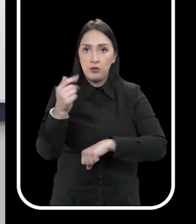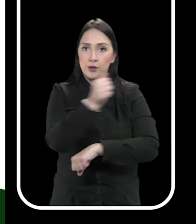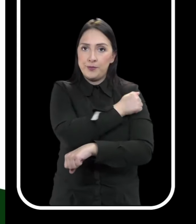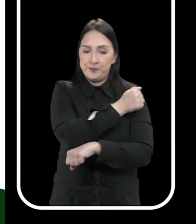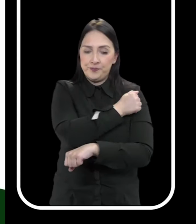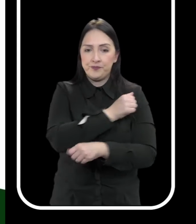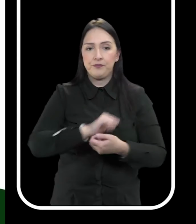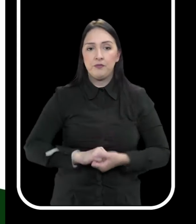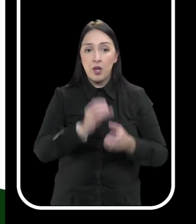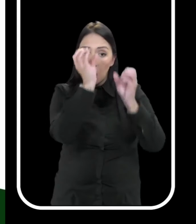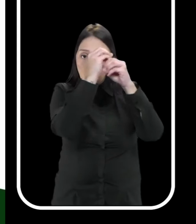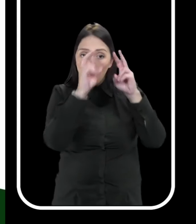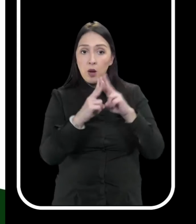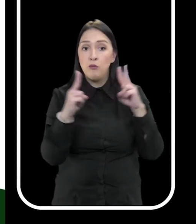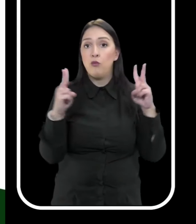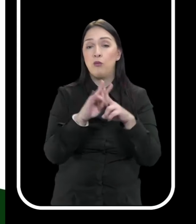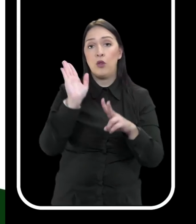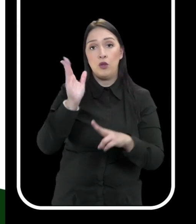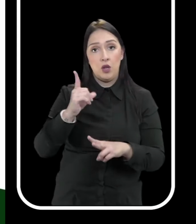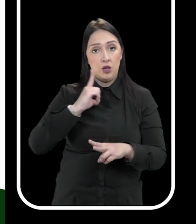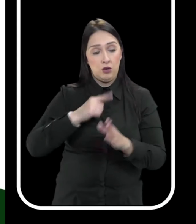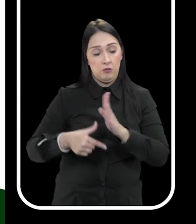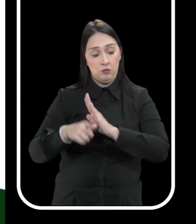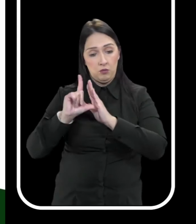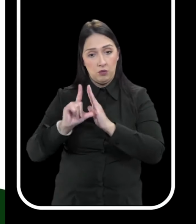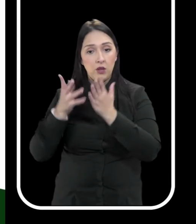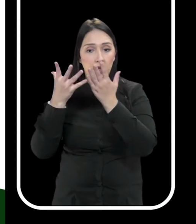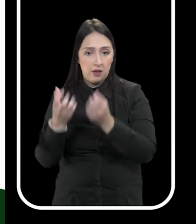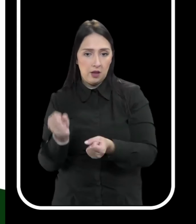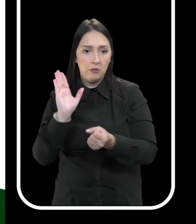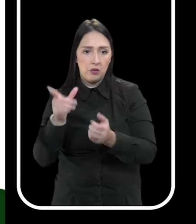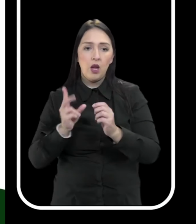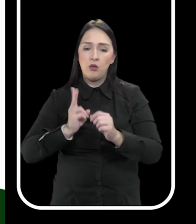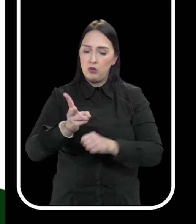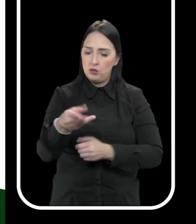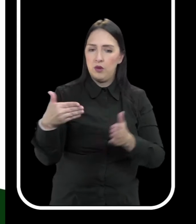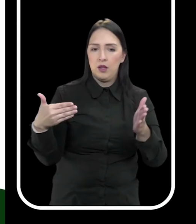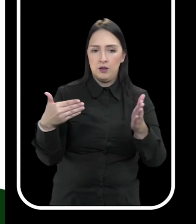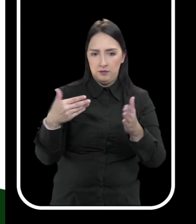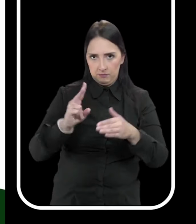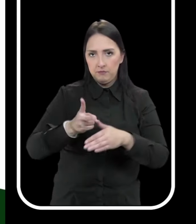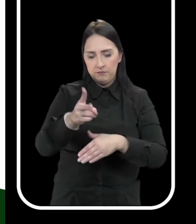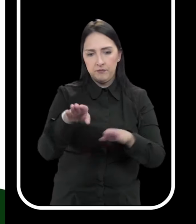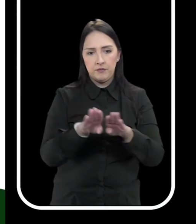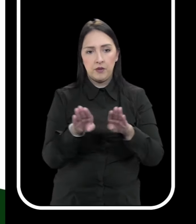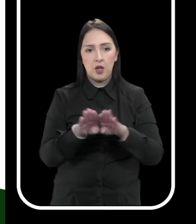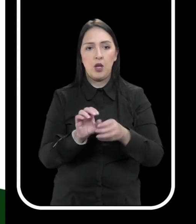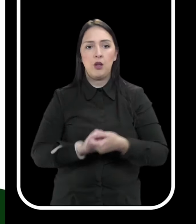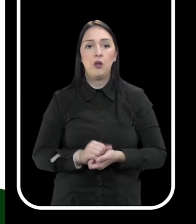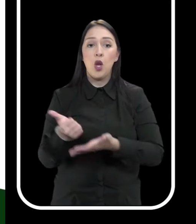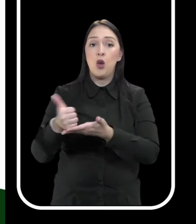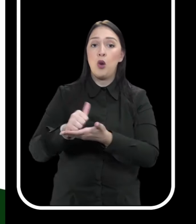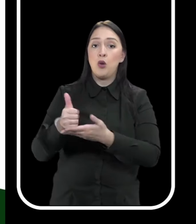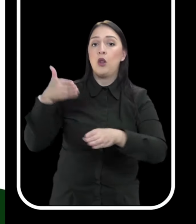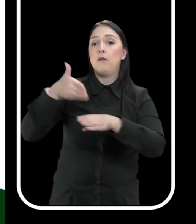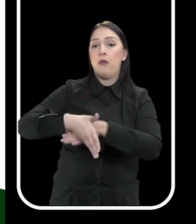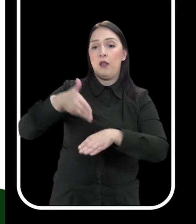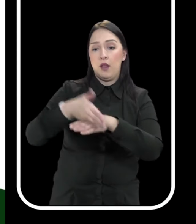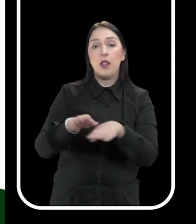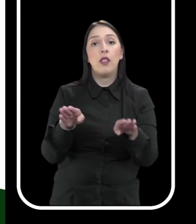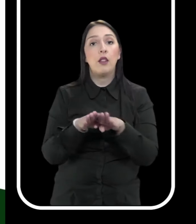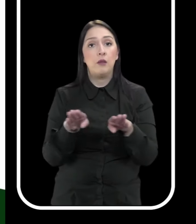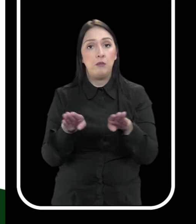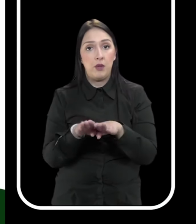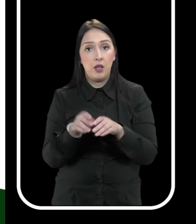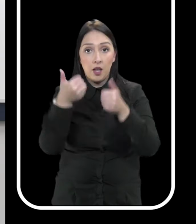estudante. Os laboratórios virtuais que nós já adotávamos e vamos continuar adotando, agora com o controle de